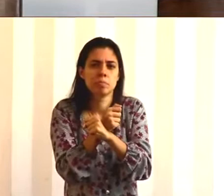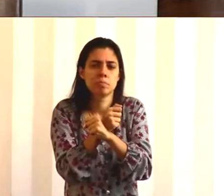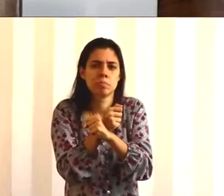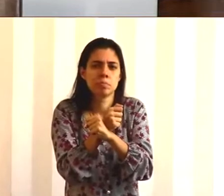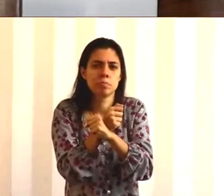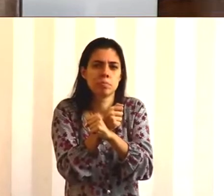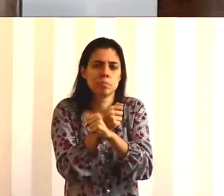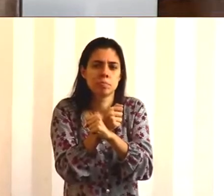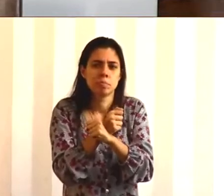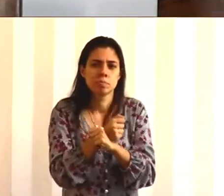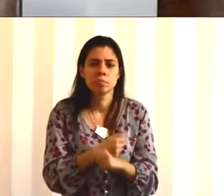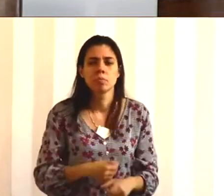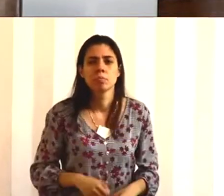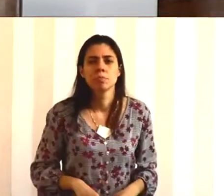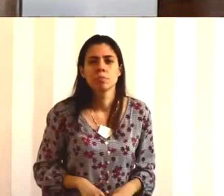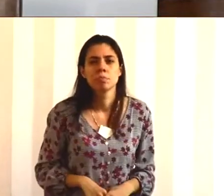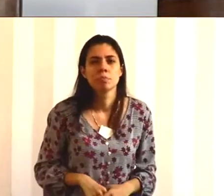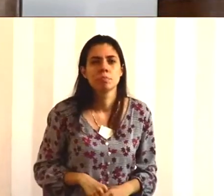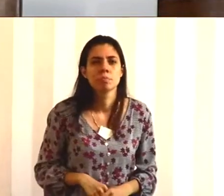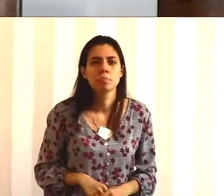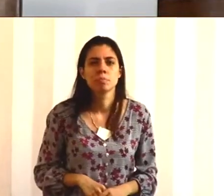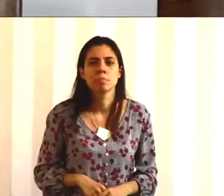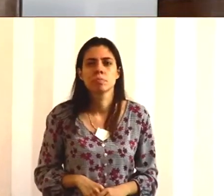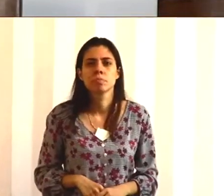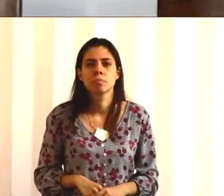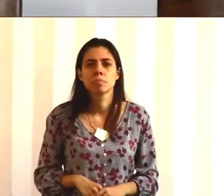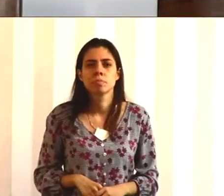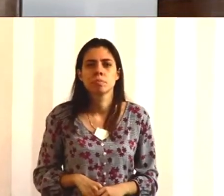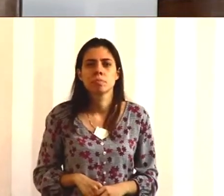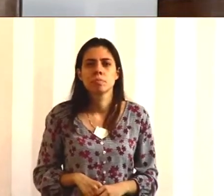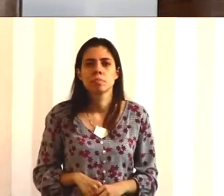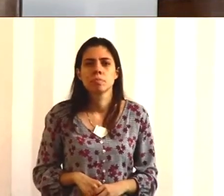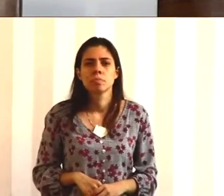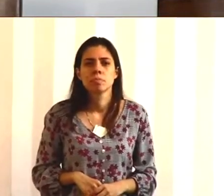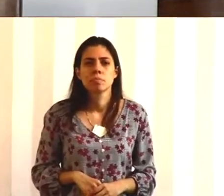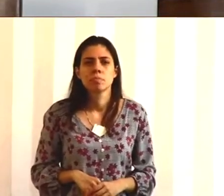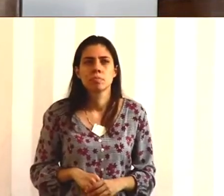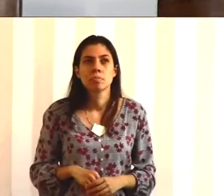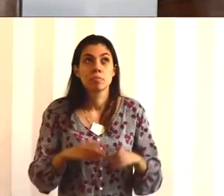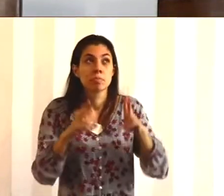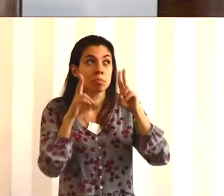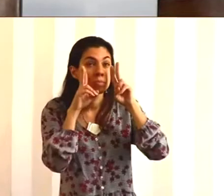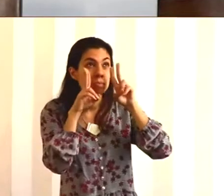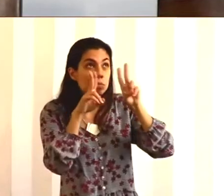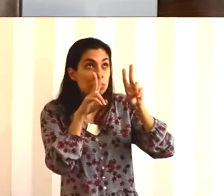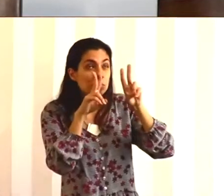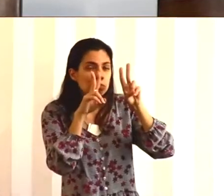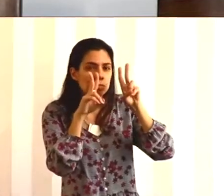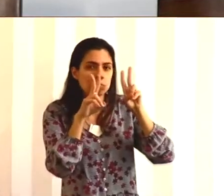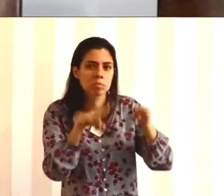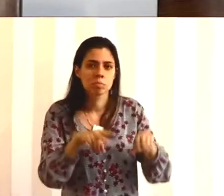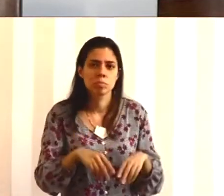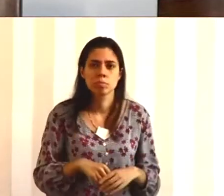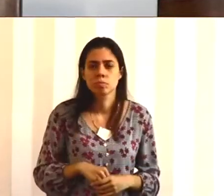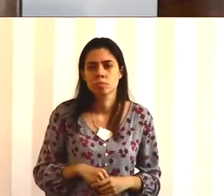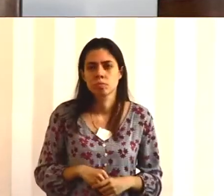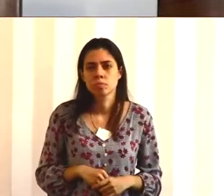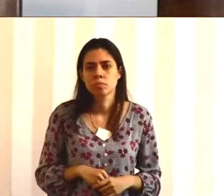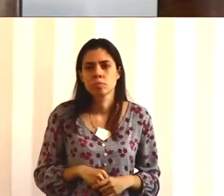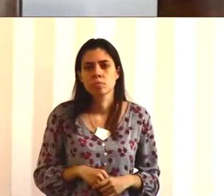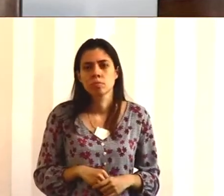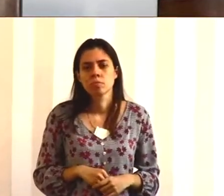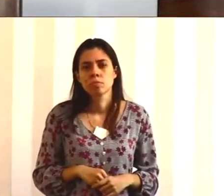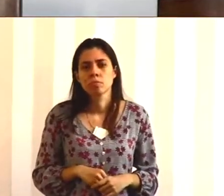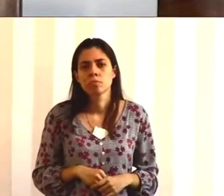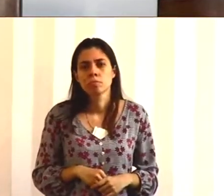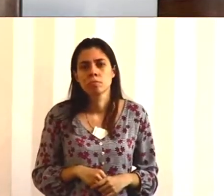vão tirar de você um olhar para a luz. Então